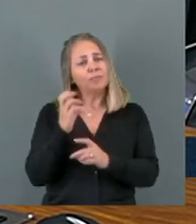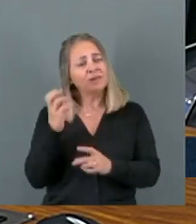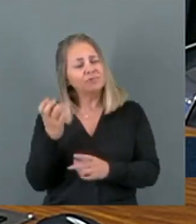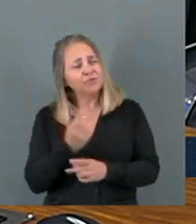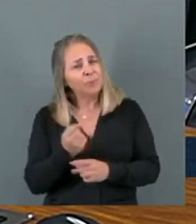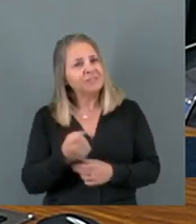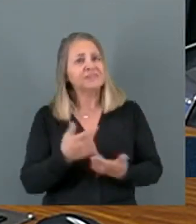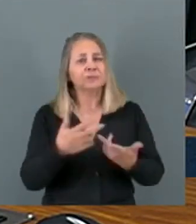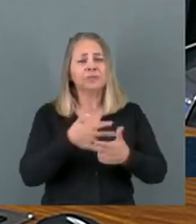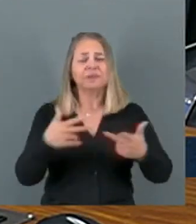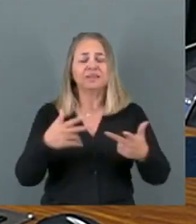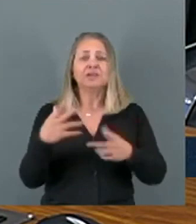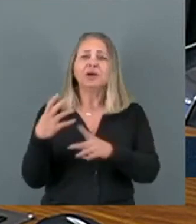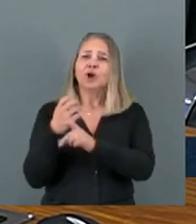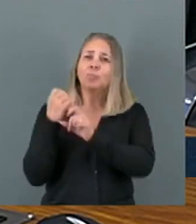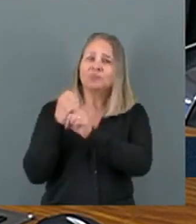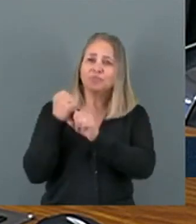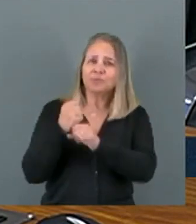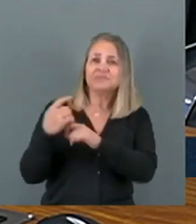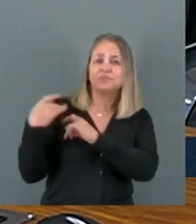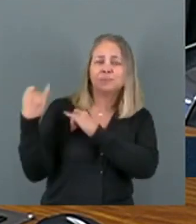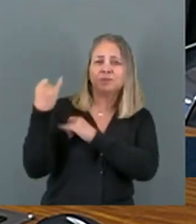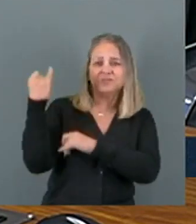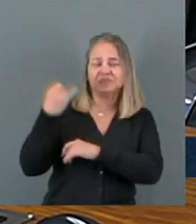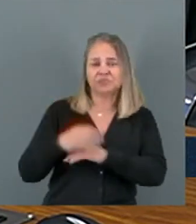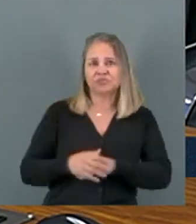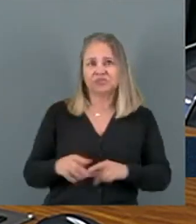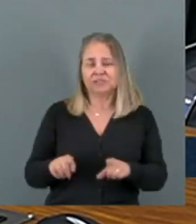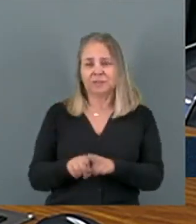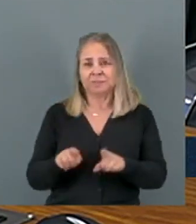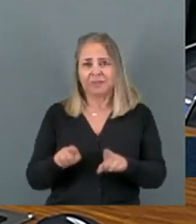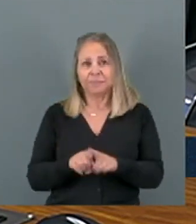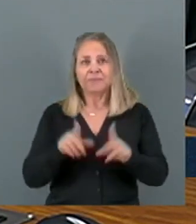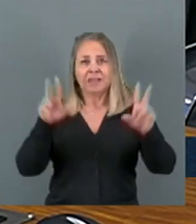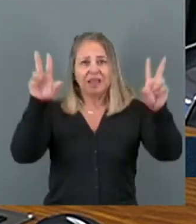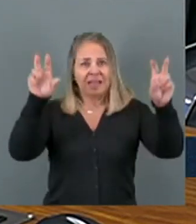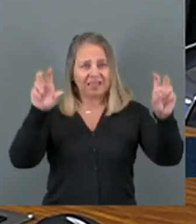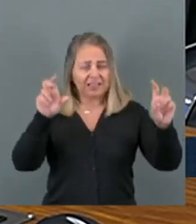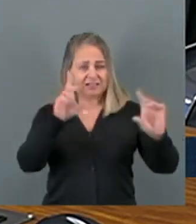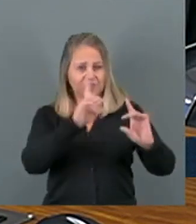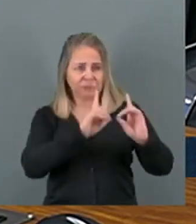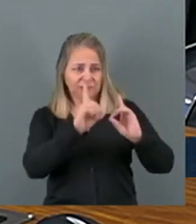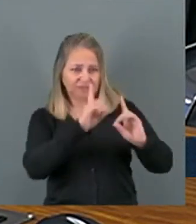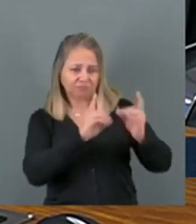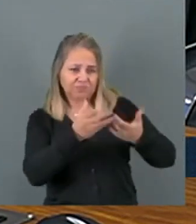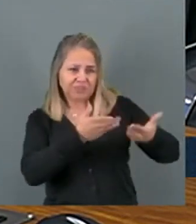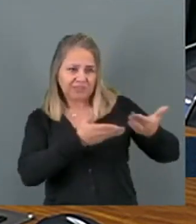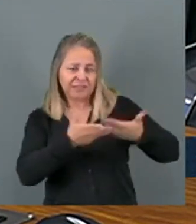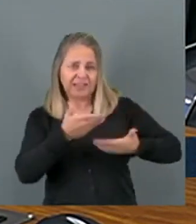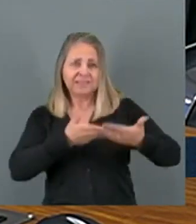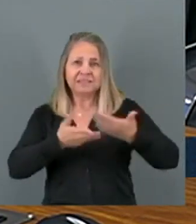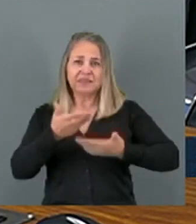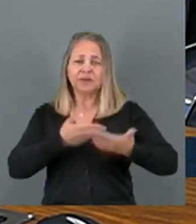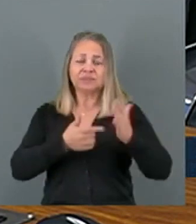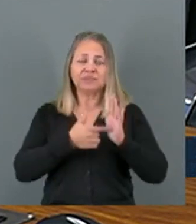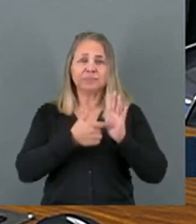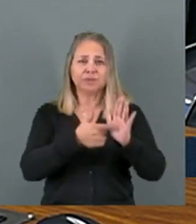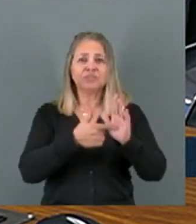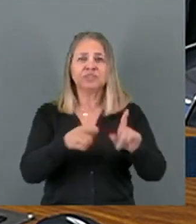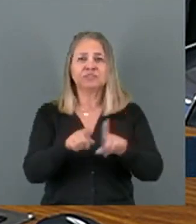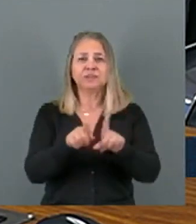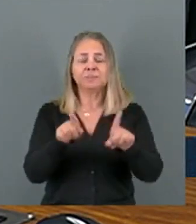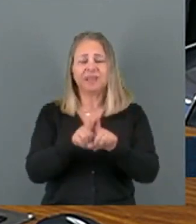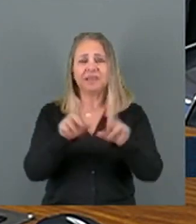Então, como eu estava dizendo, a crise sanitária ilustra bem essa questão, essa dinâmica dessa interação que eu estava mostrando para vocês na